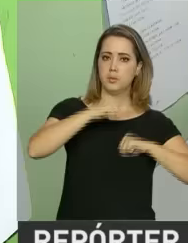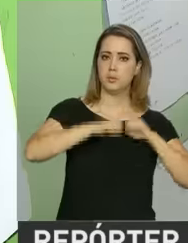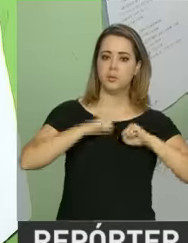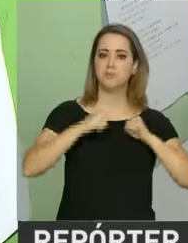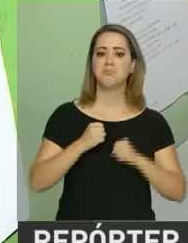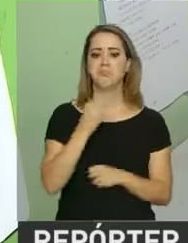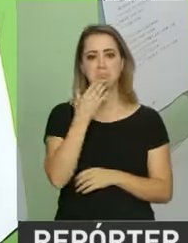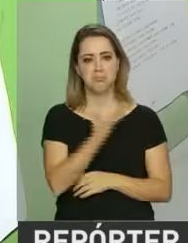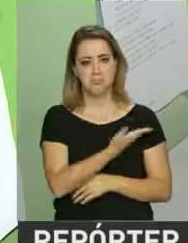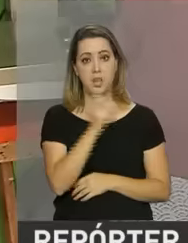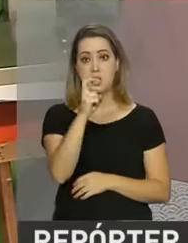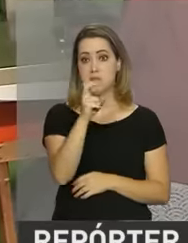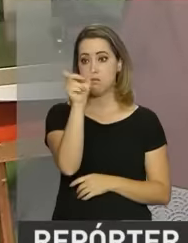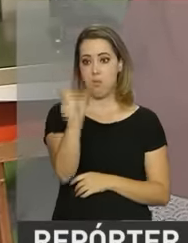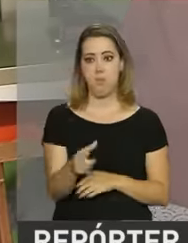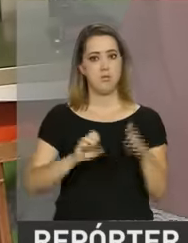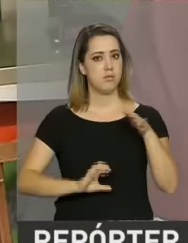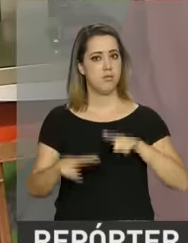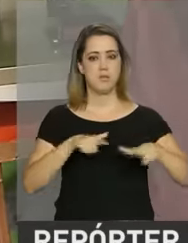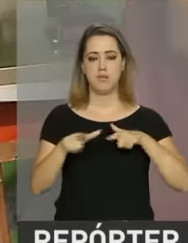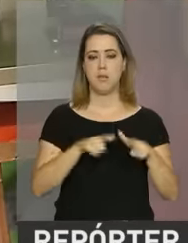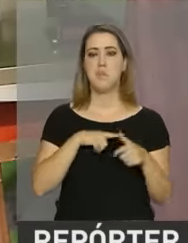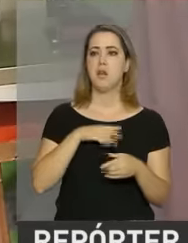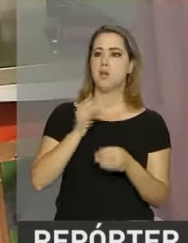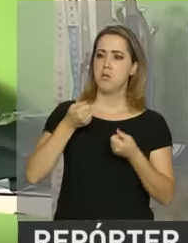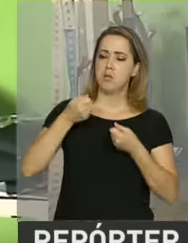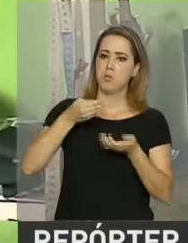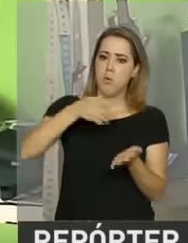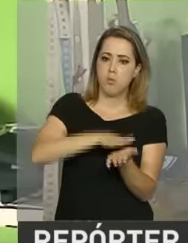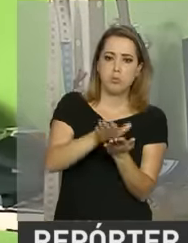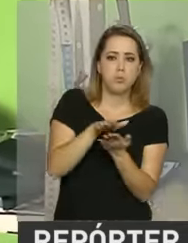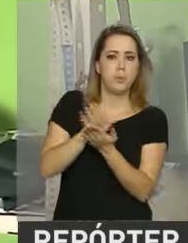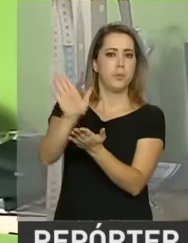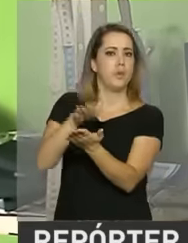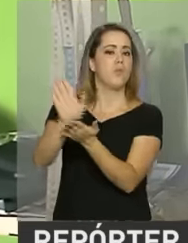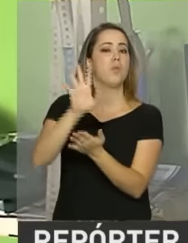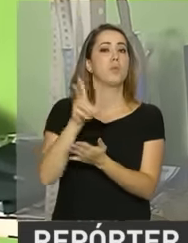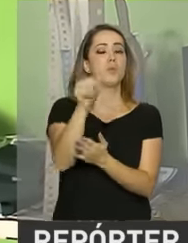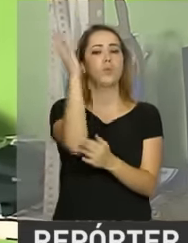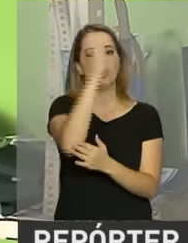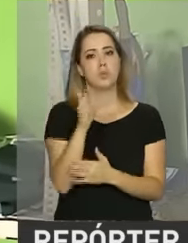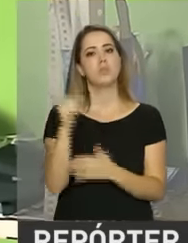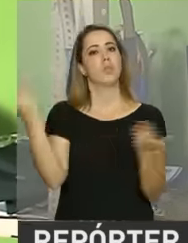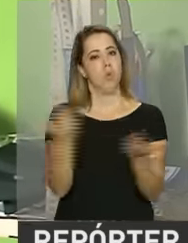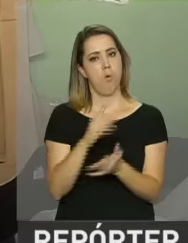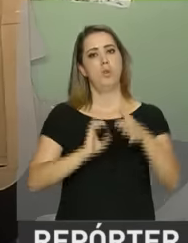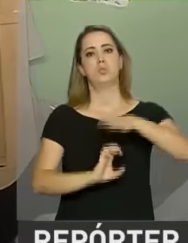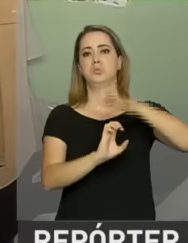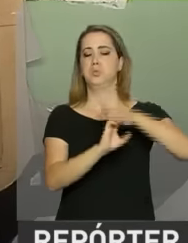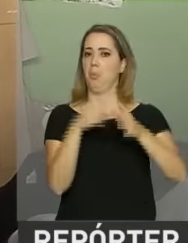emprega cinco funcionários e atende a Encomendas em todo o Brasil hoje Eurípedes se considera um empresário de